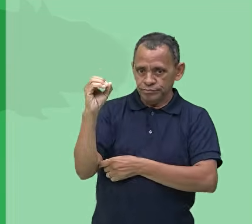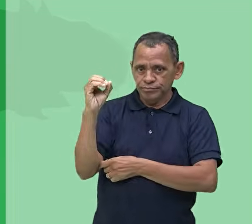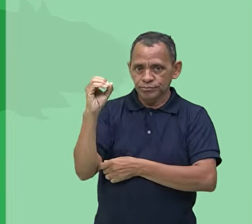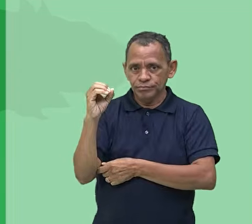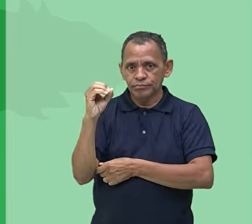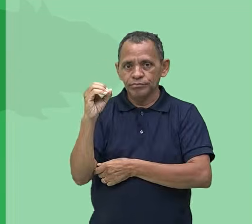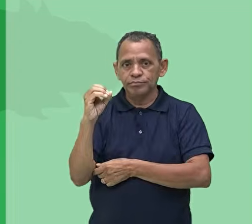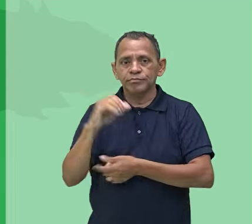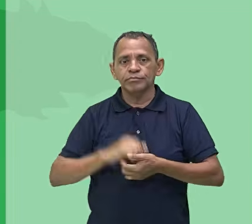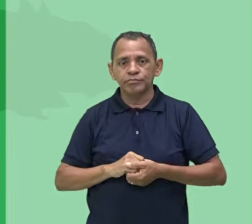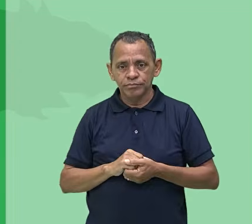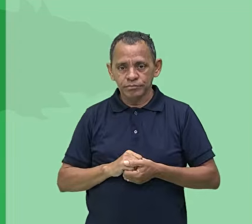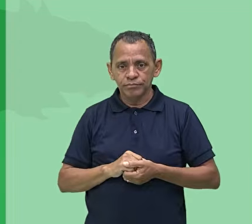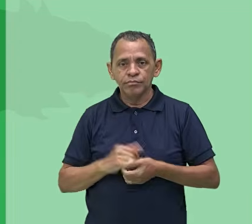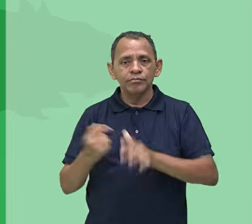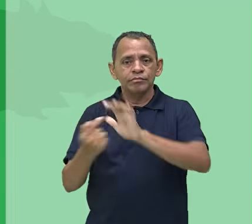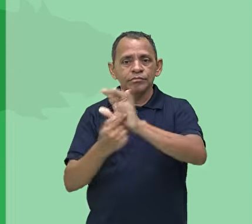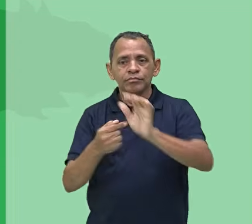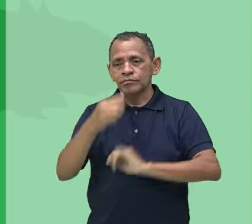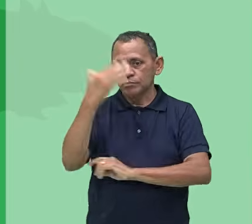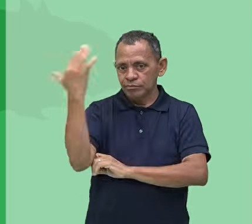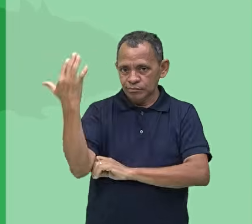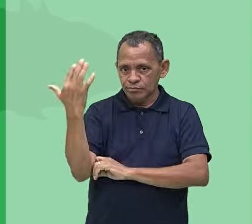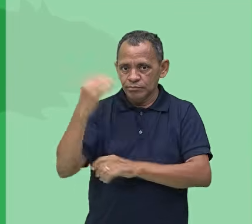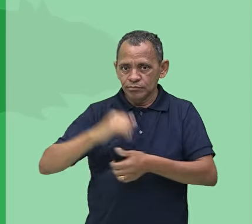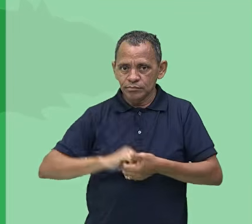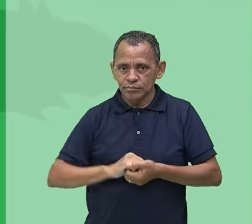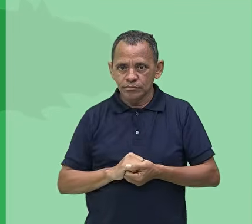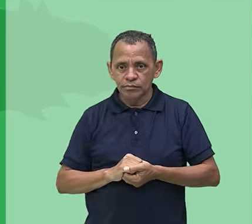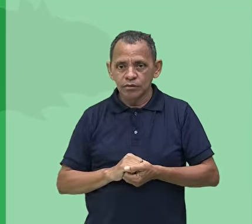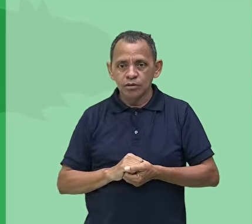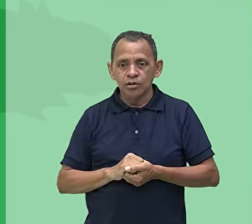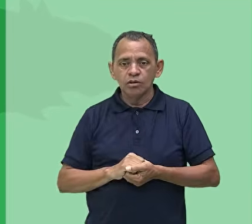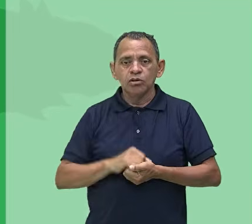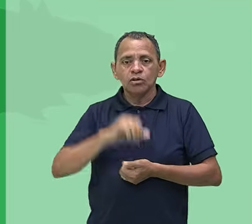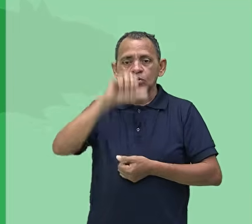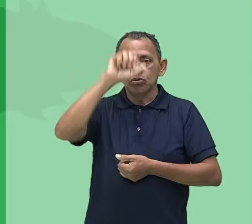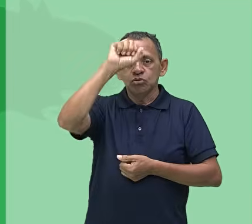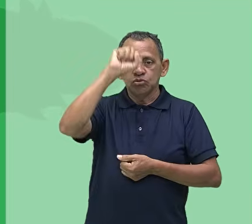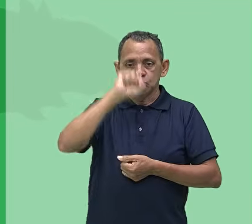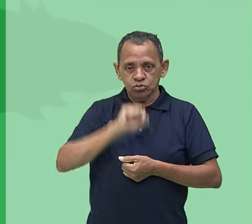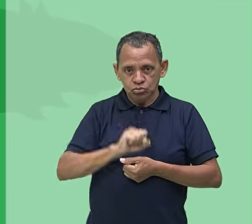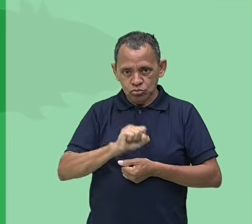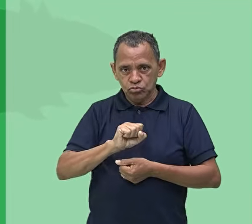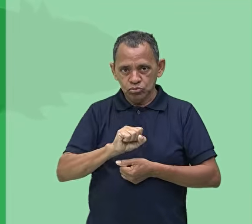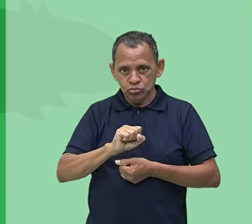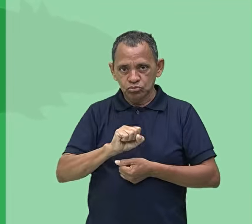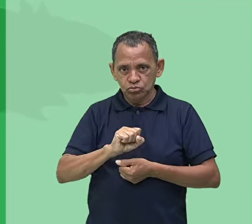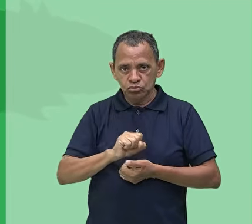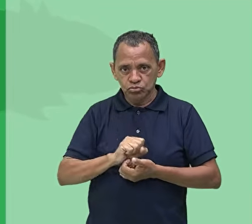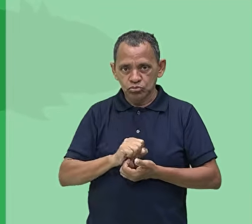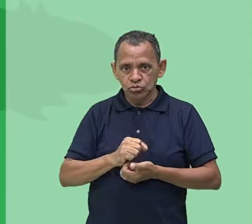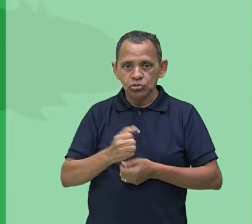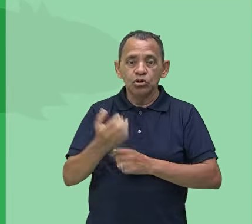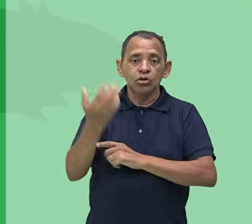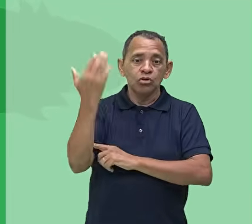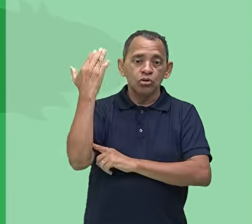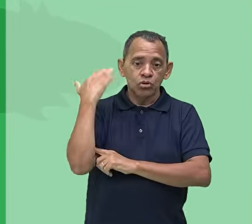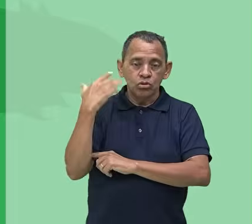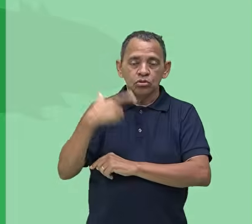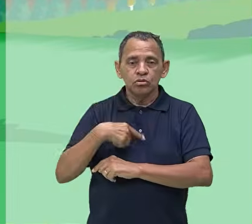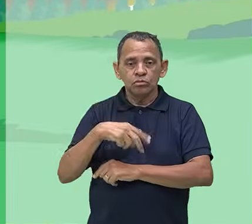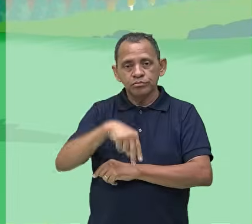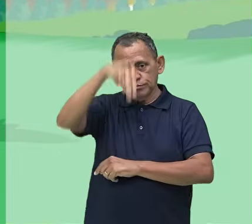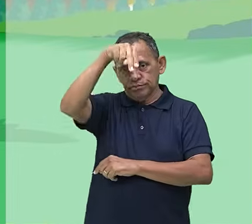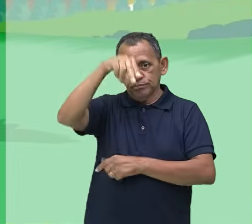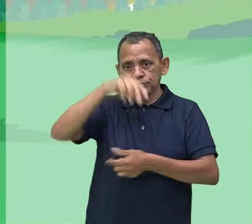o braço direito. Desta forma, o sul estará à nossa frente e às nossas costas teremos a direção